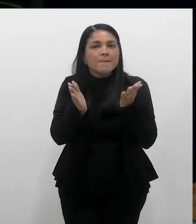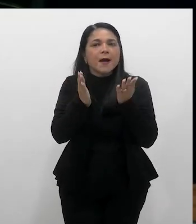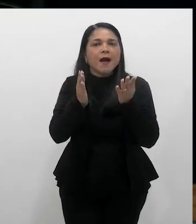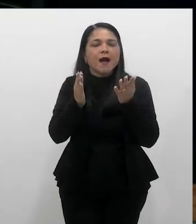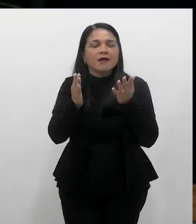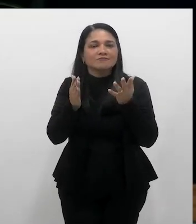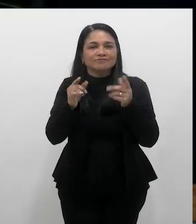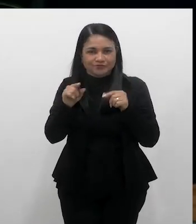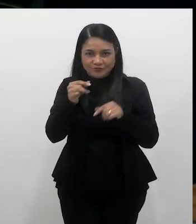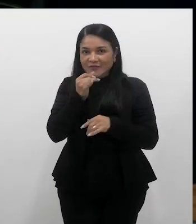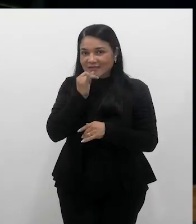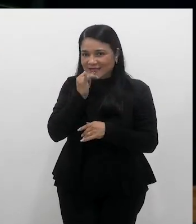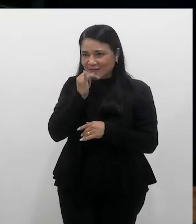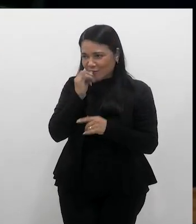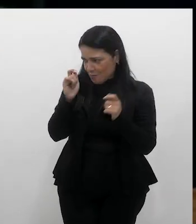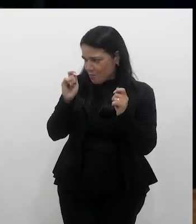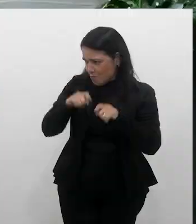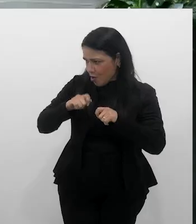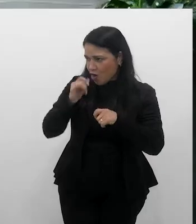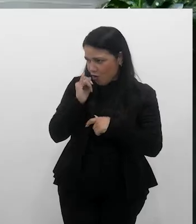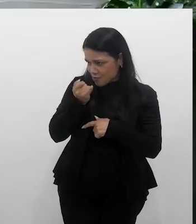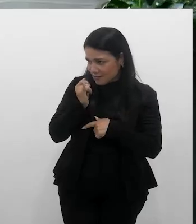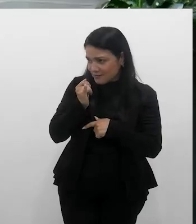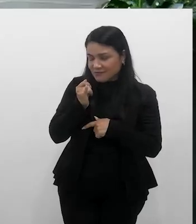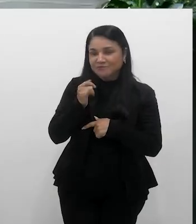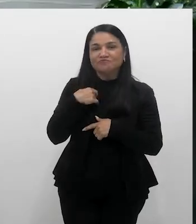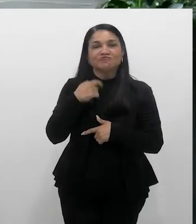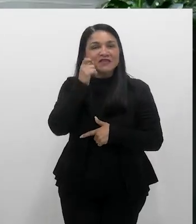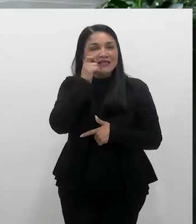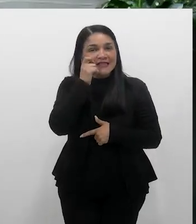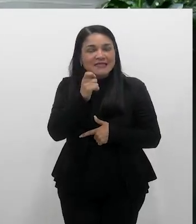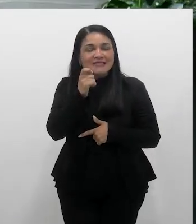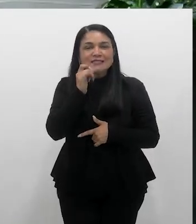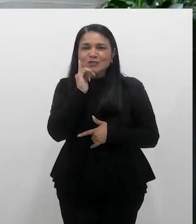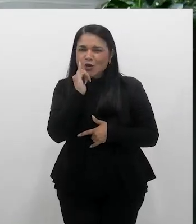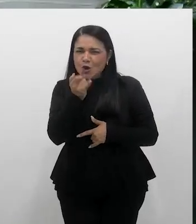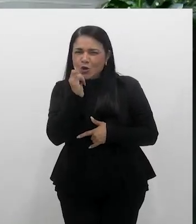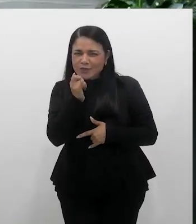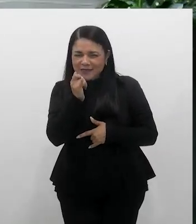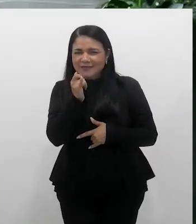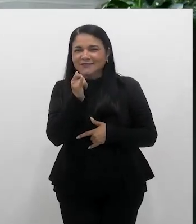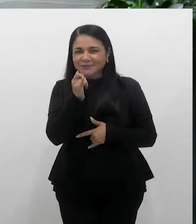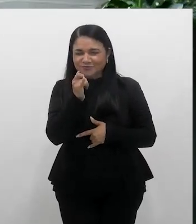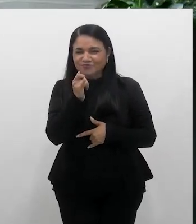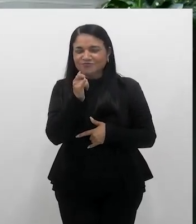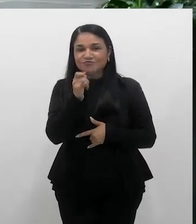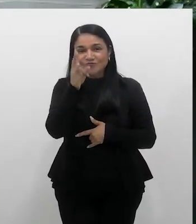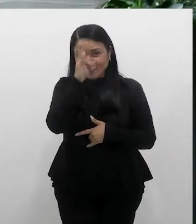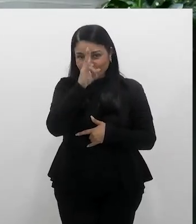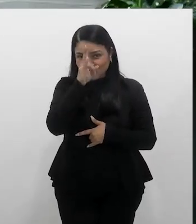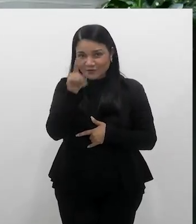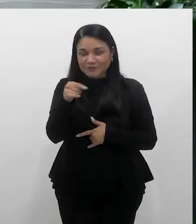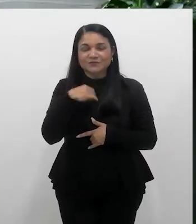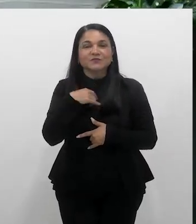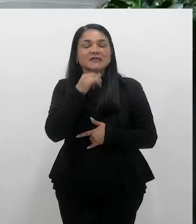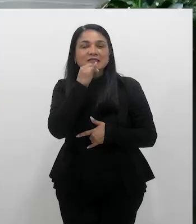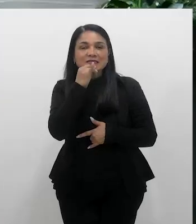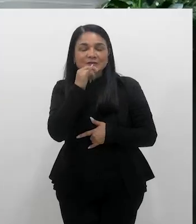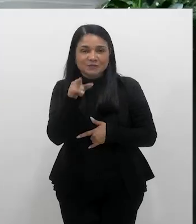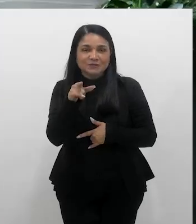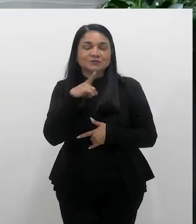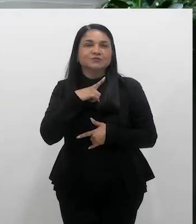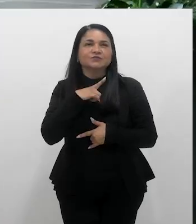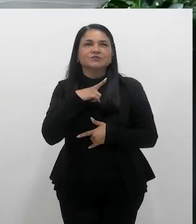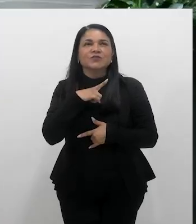Por exemplo, posso contar um exemplo? Por favor. Eu acho sempre interessante falar os casos, né? Porque os casos acho que nos ajudam. Lógico. Então, a gente